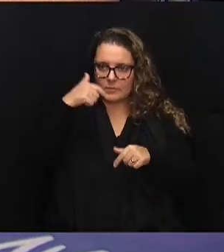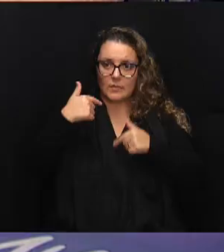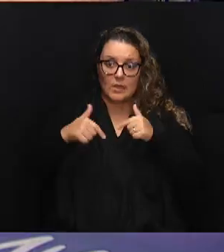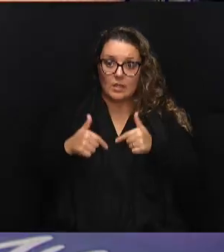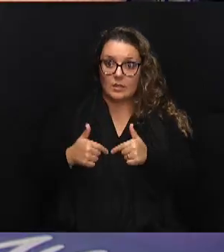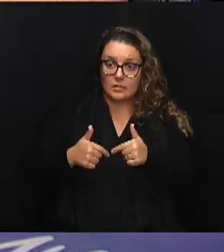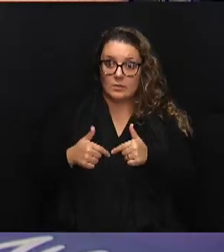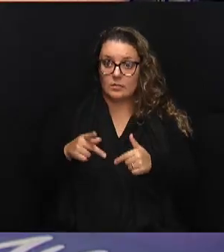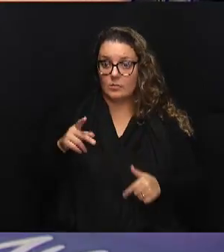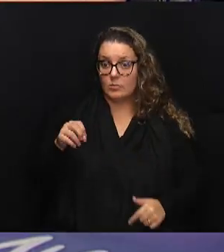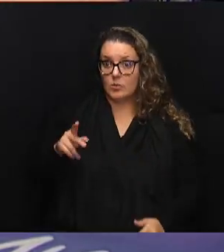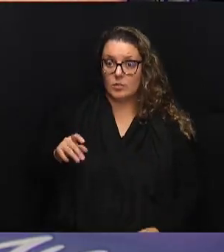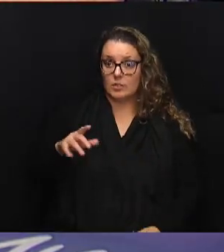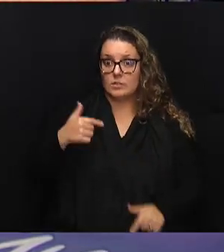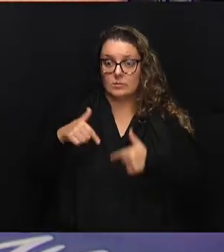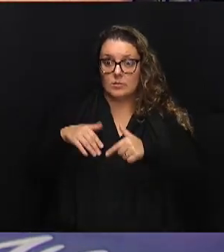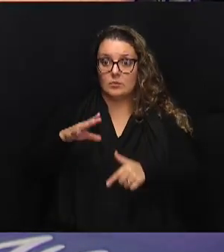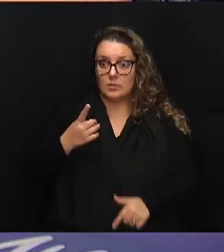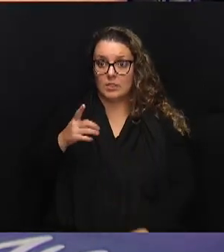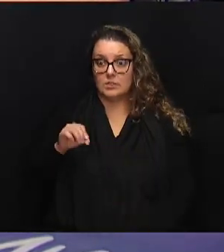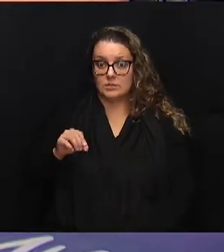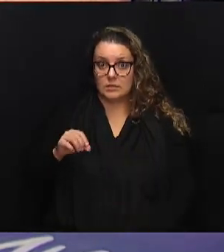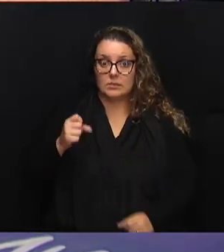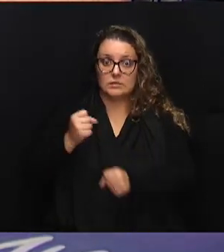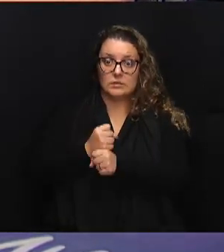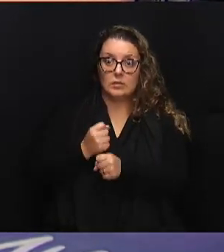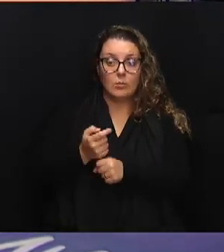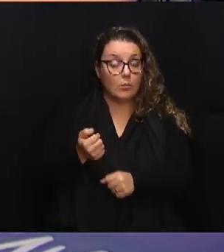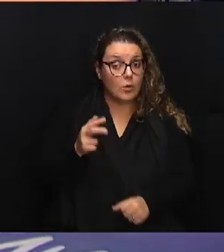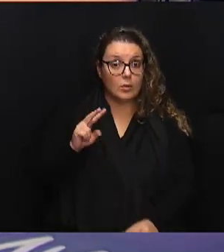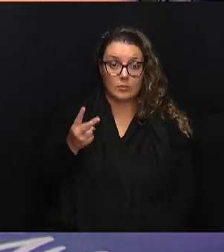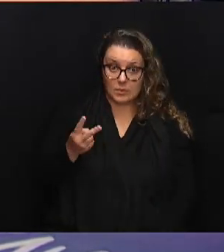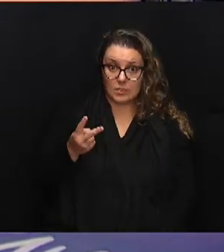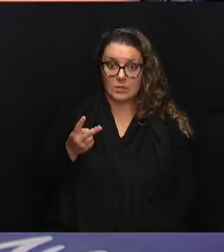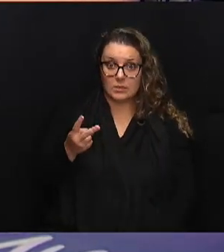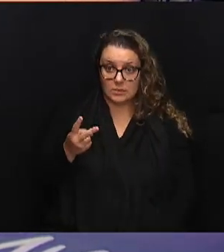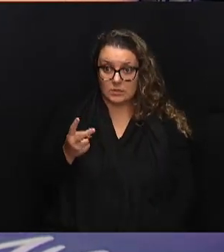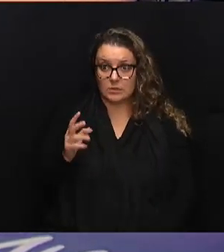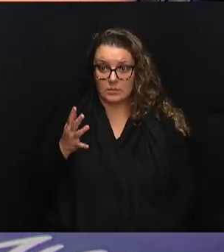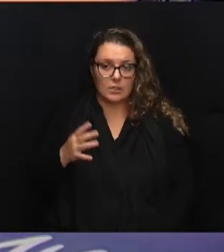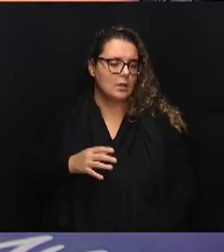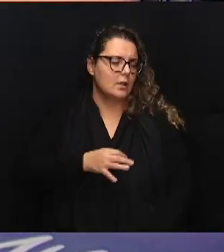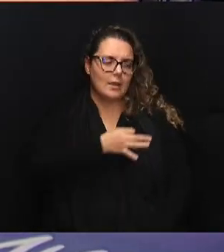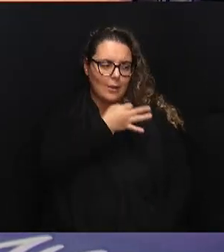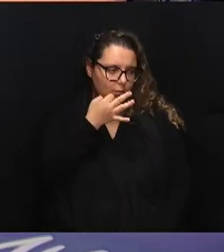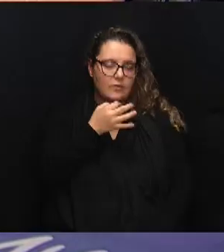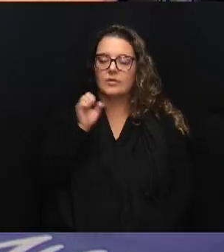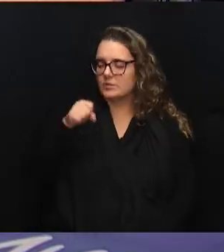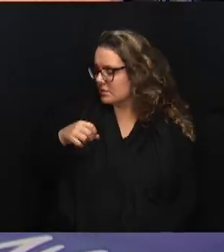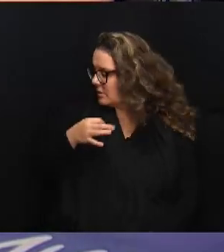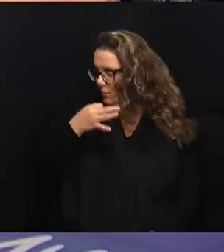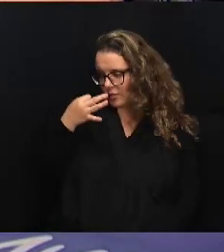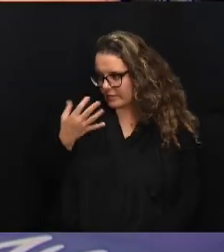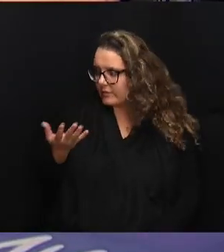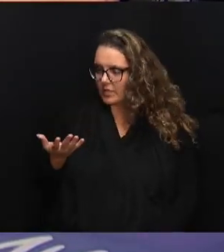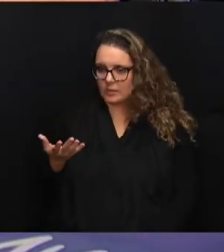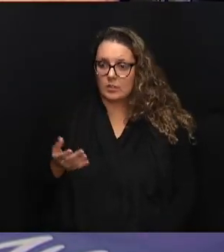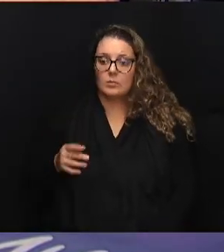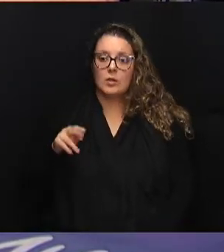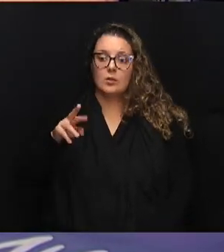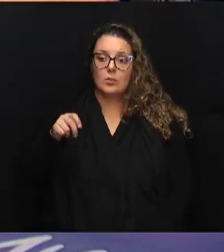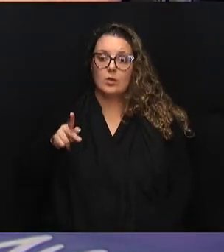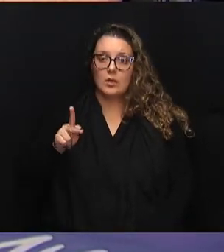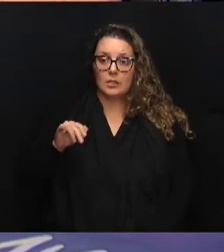poker há mais de 10 anos e eu vi poucas vezes ela acontecer. É a jogada perfeita. É a jogada perfeita, exatamente. Mas assim, o ranking de mãos, então ele